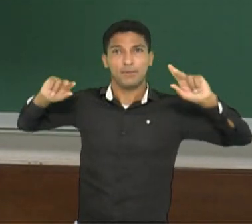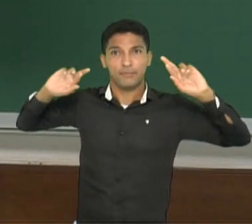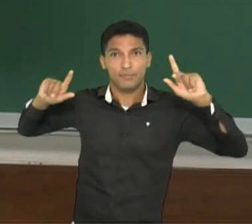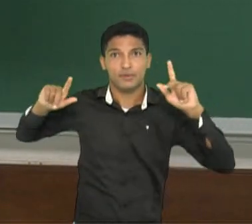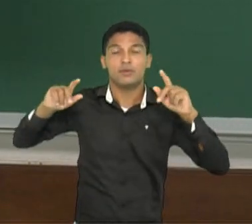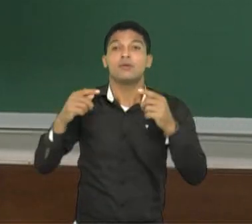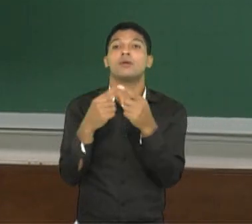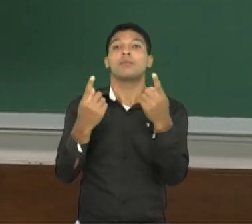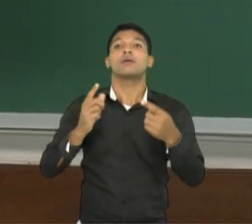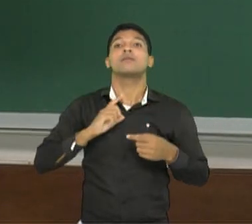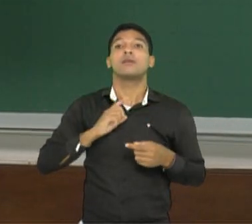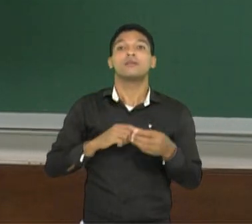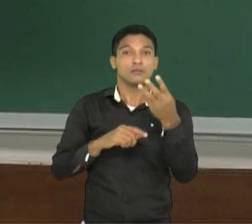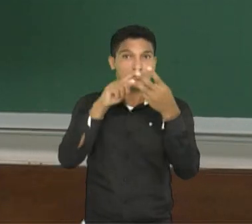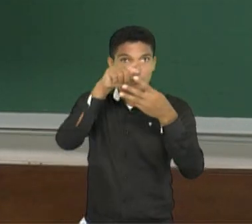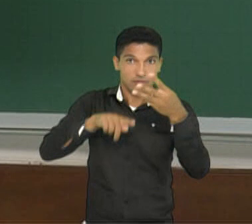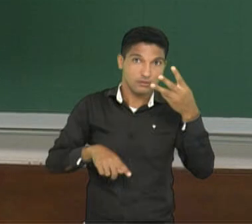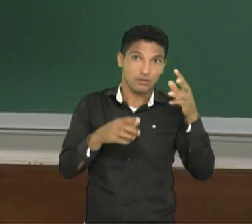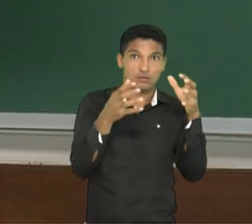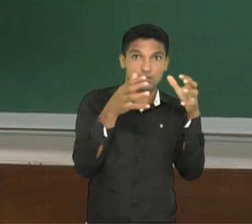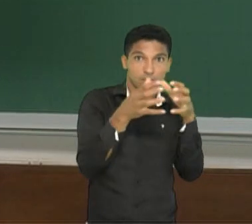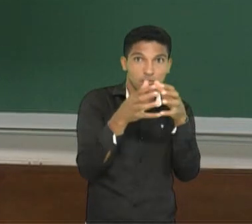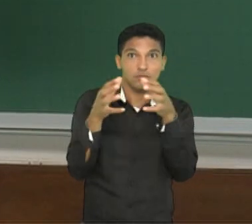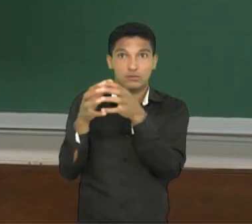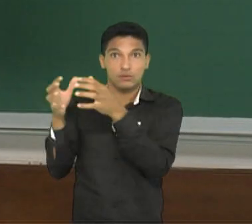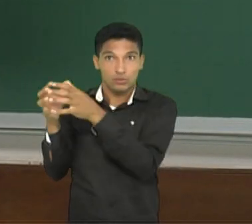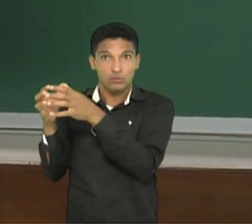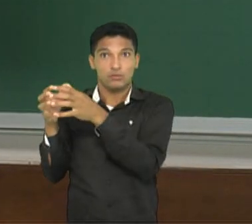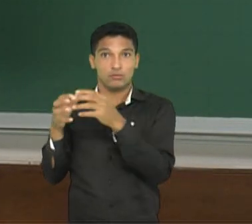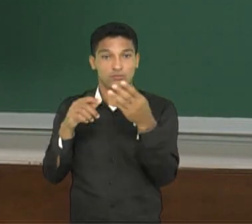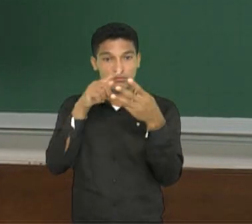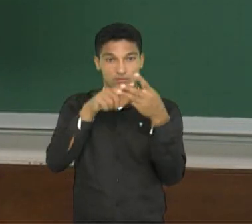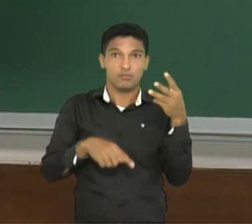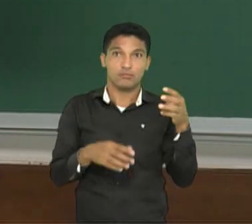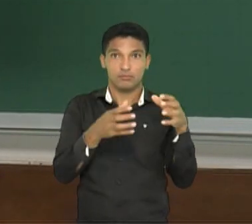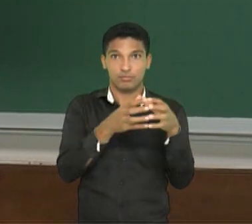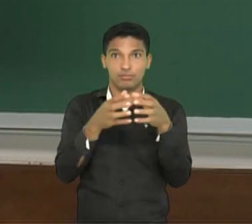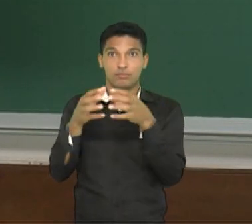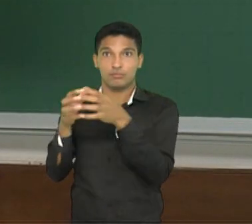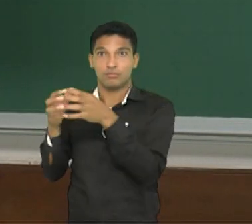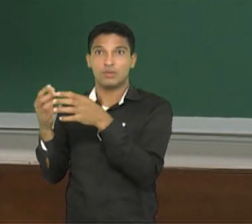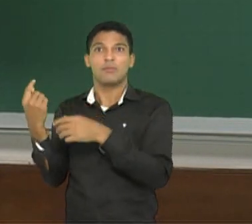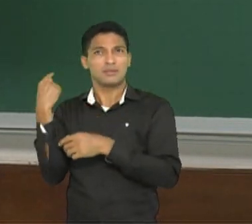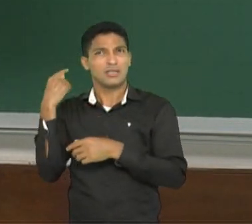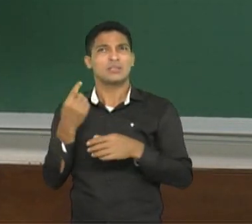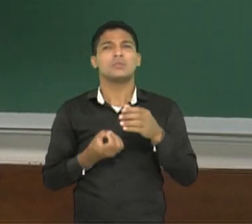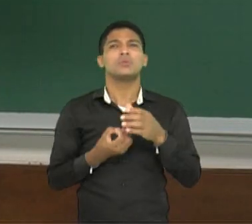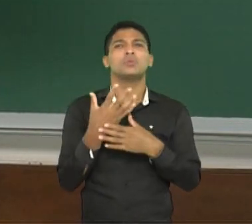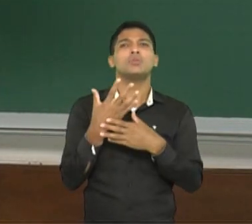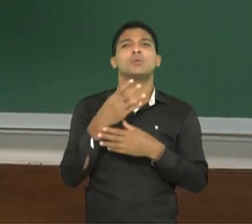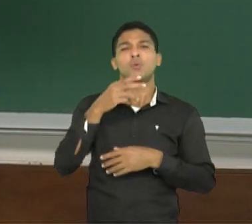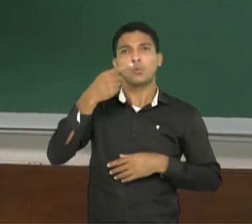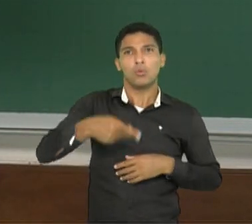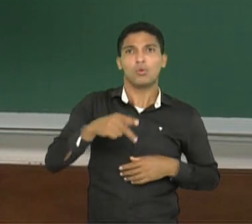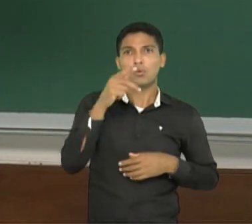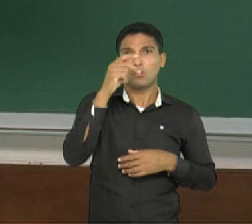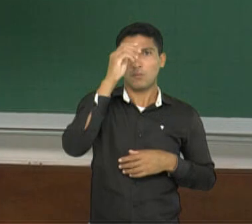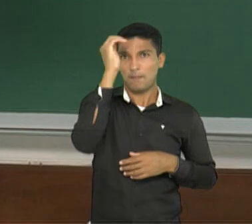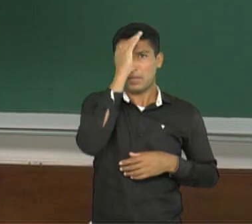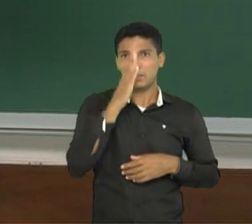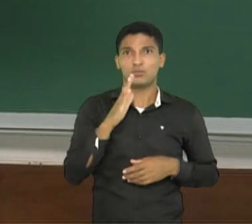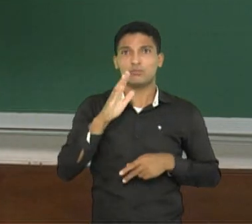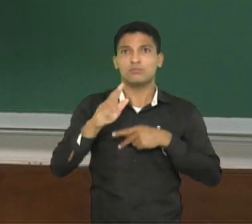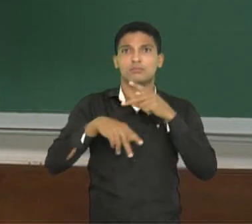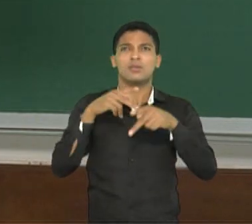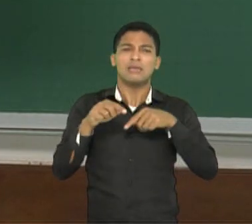início do que a gente chama de formação da população brasileira. Então, o que nós vamos ter ali? Os indígenas, que eram a população nativa,